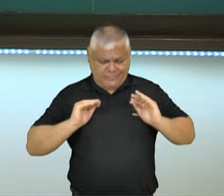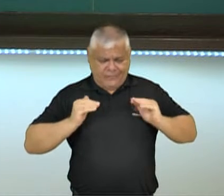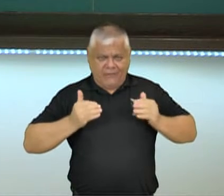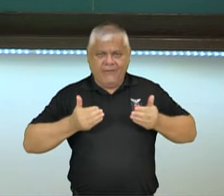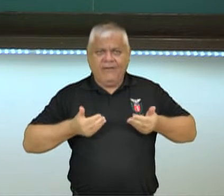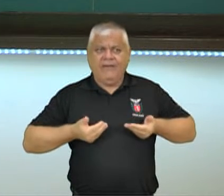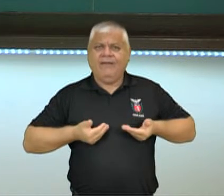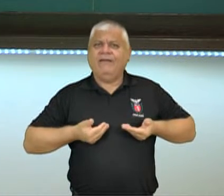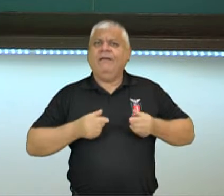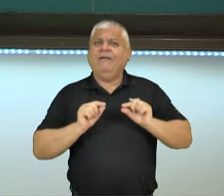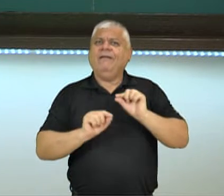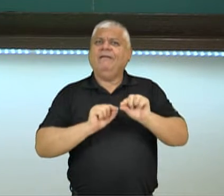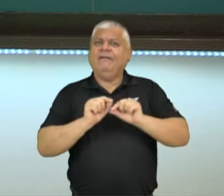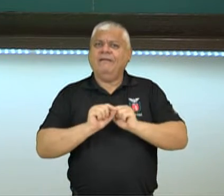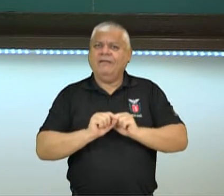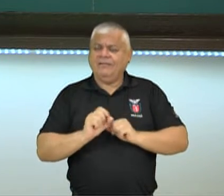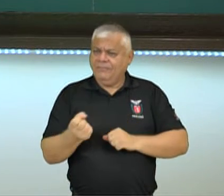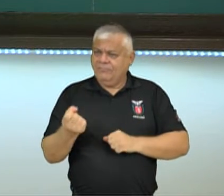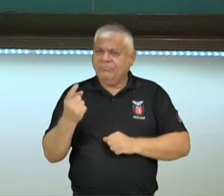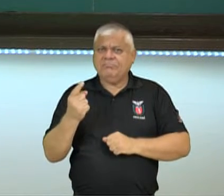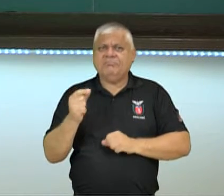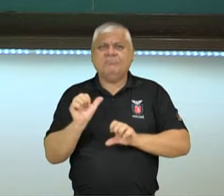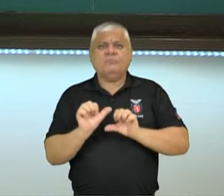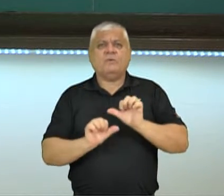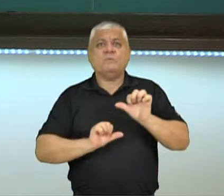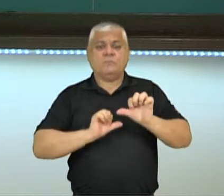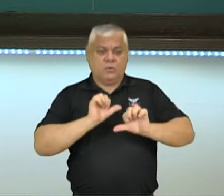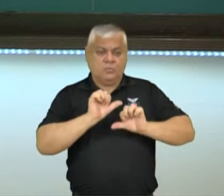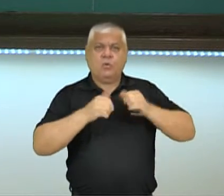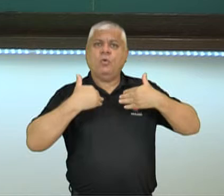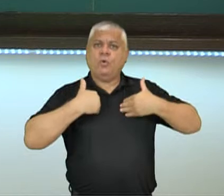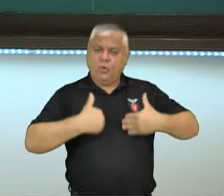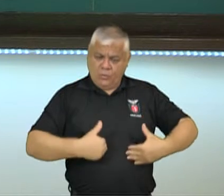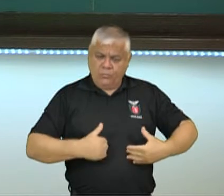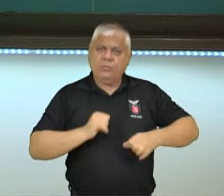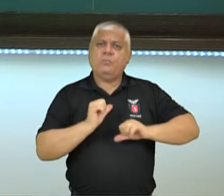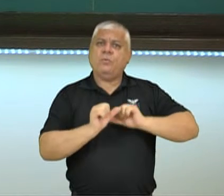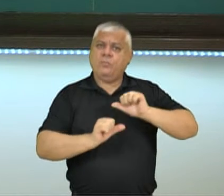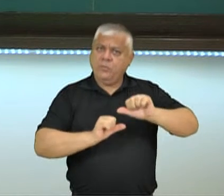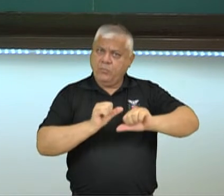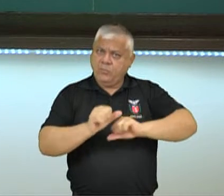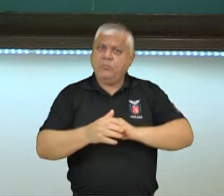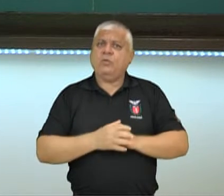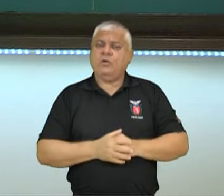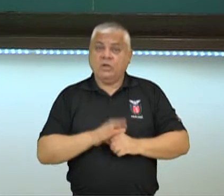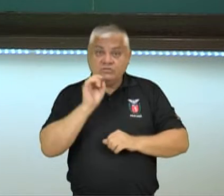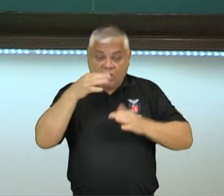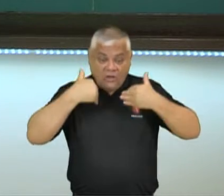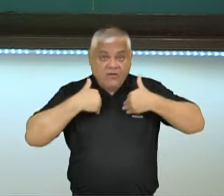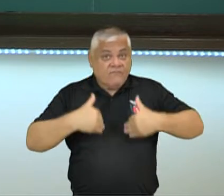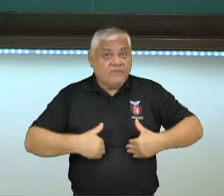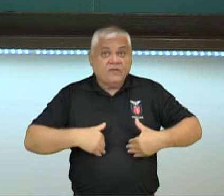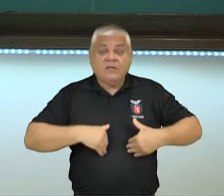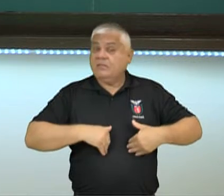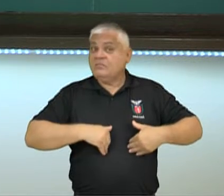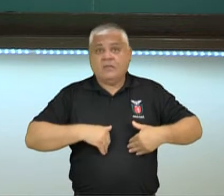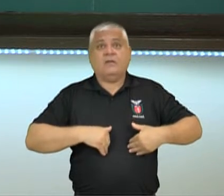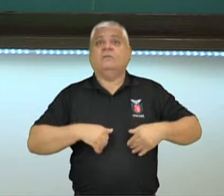crescer. Então a gente passa por inúmeras mudanças nessa fase. E não só físicas, né? Mas no